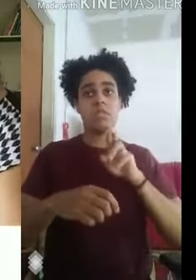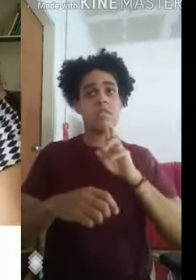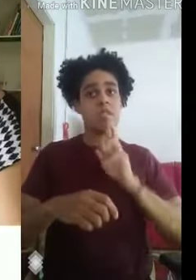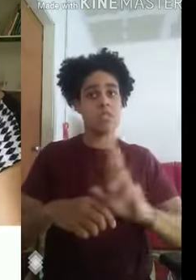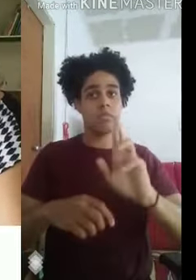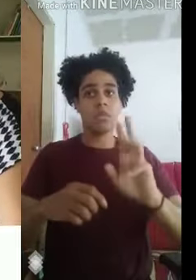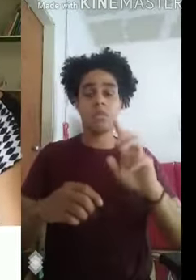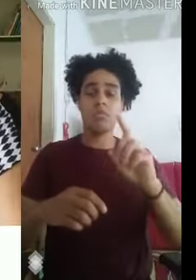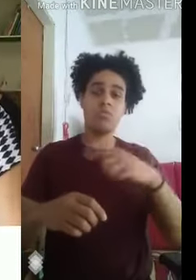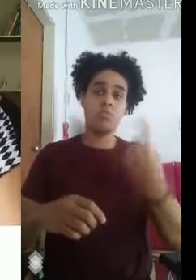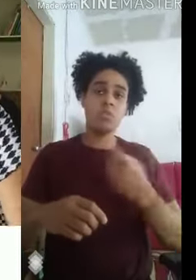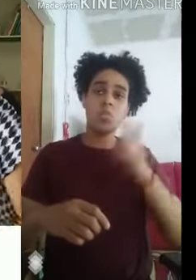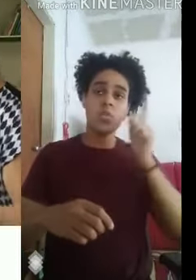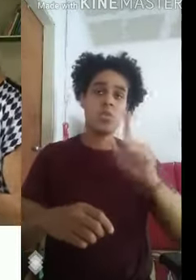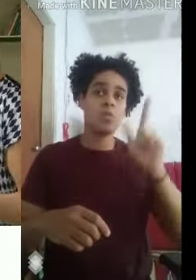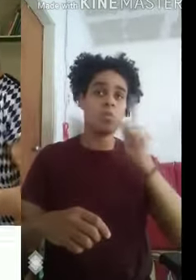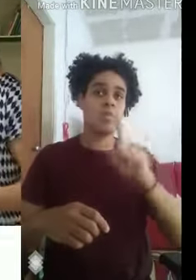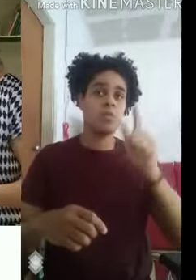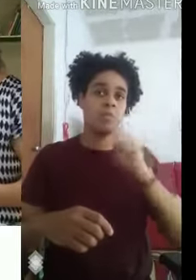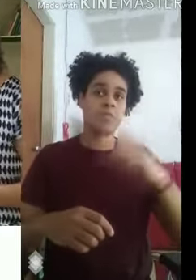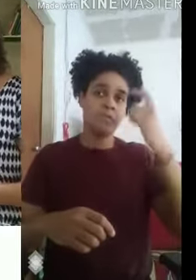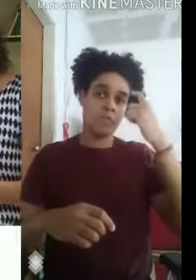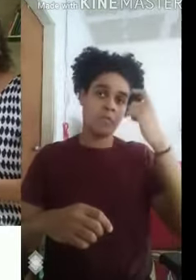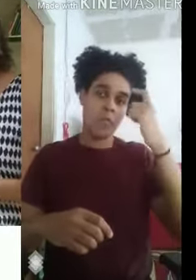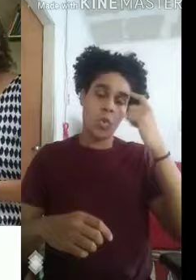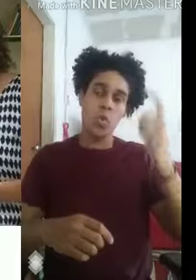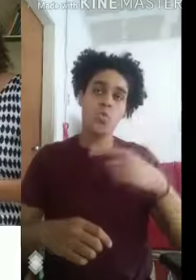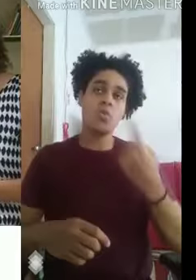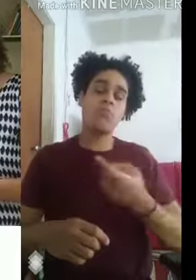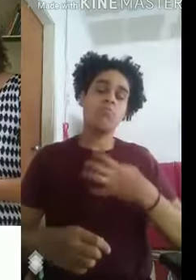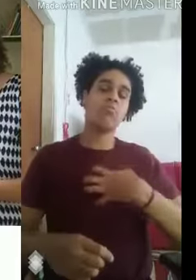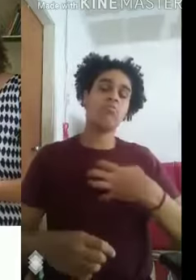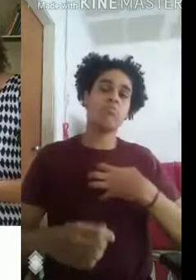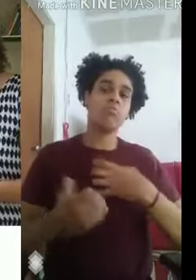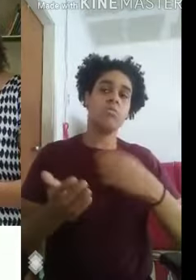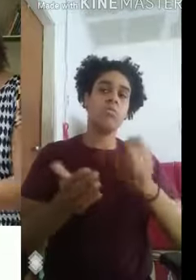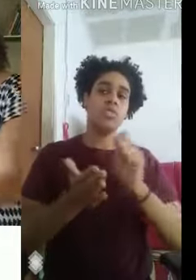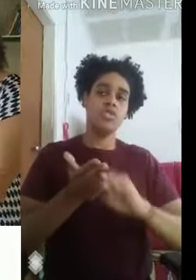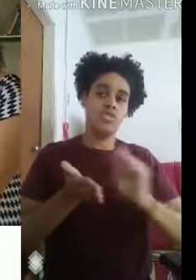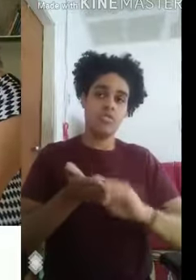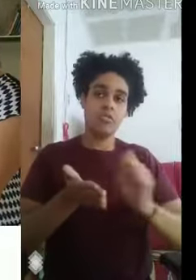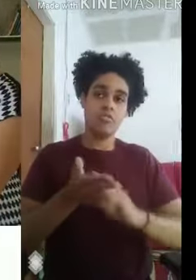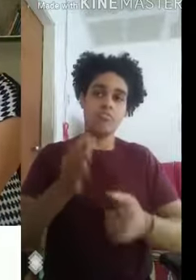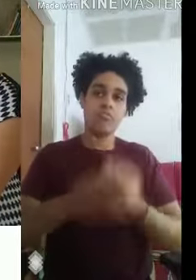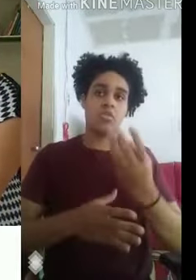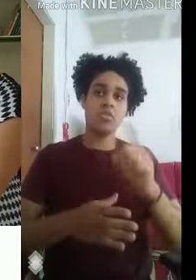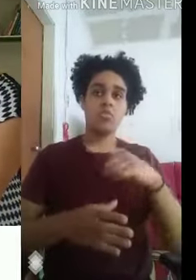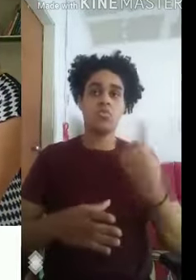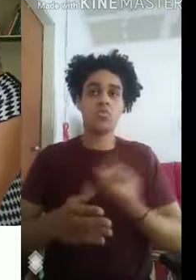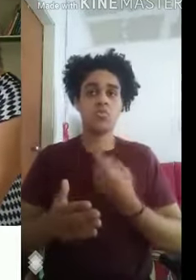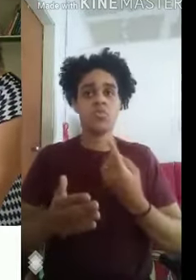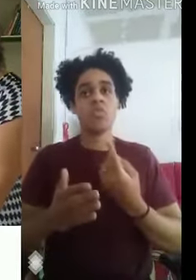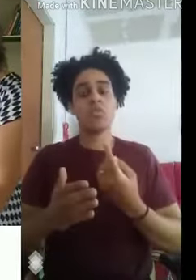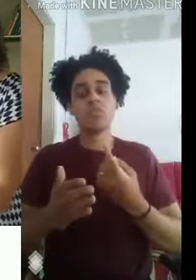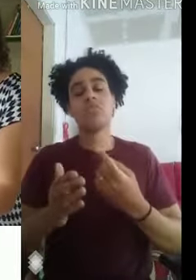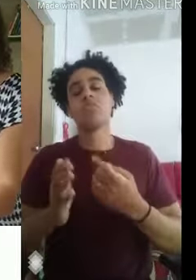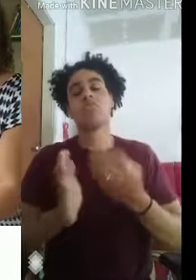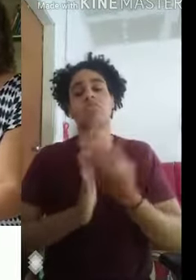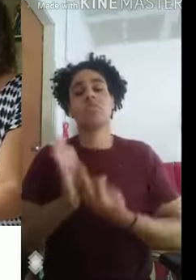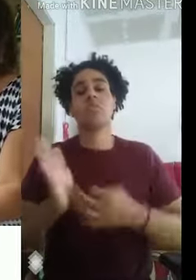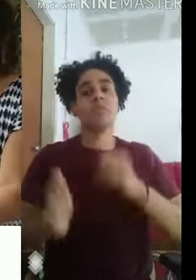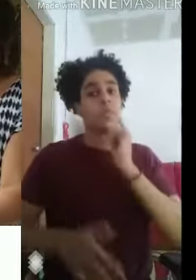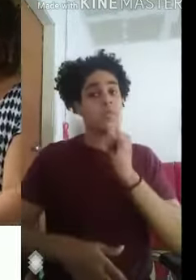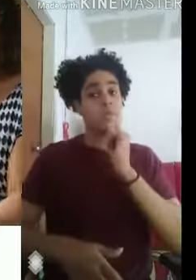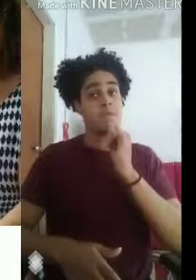nós consigamos repensar nossa maneira de escrever e de produzir os nossos textos. Por exemplo,